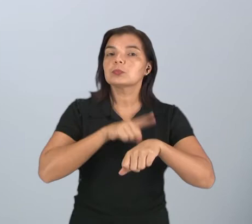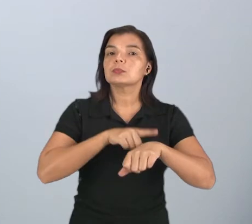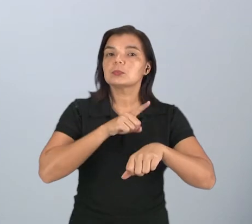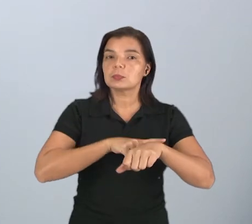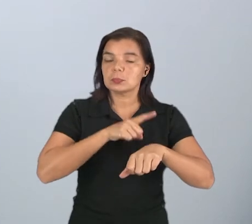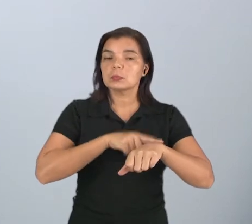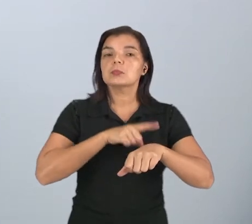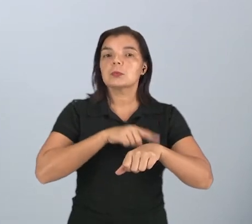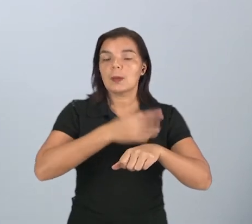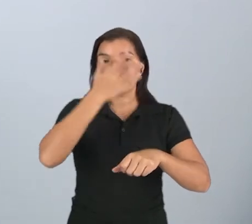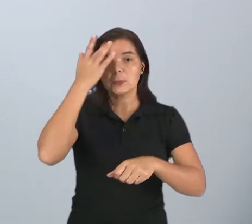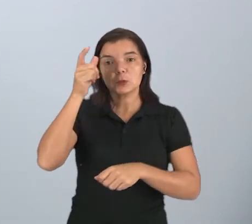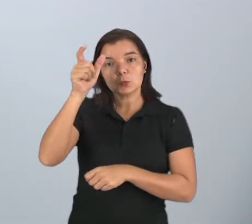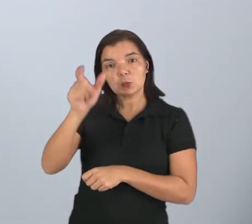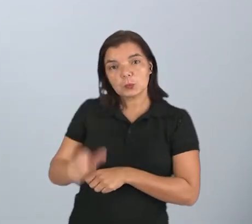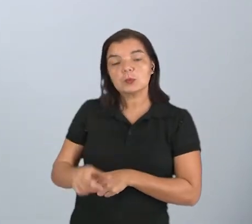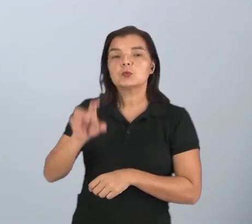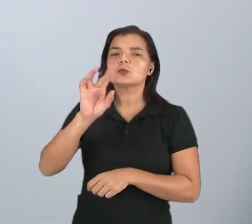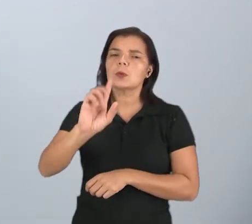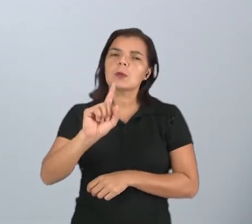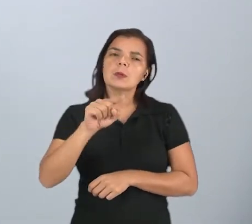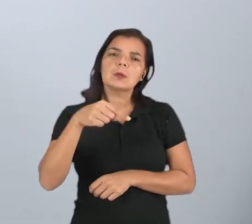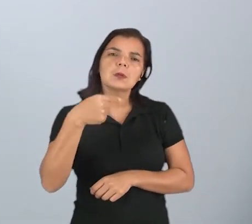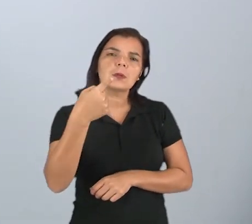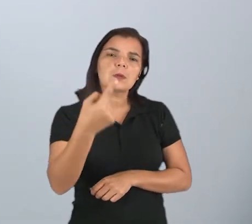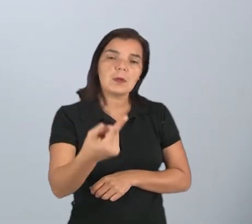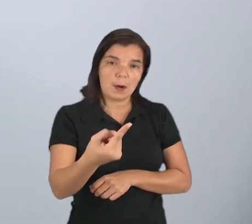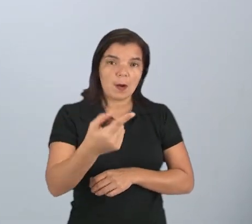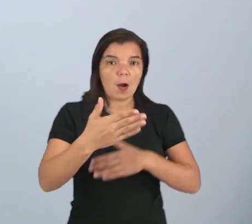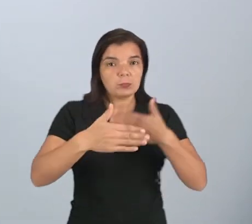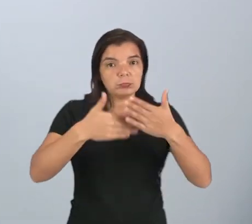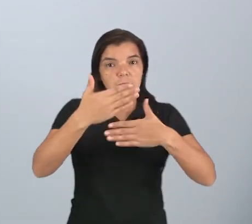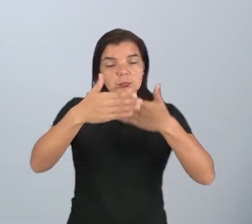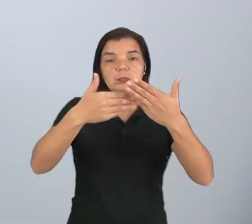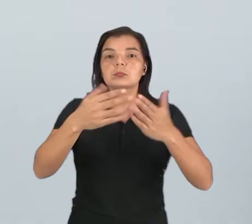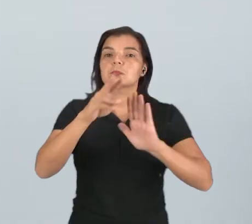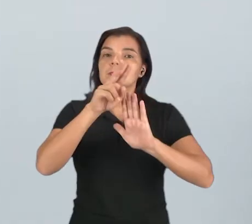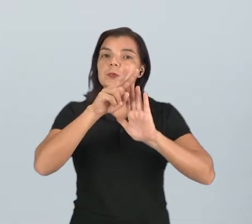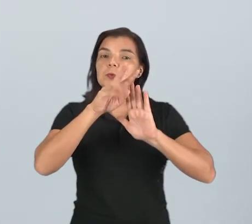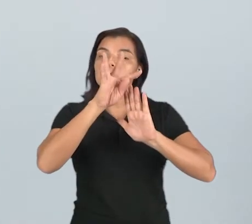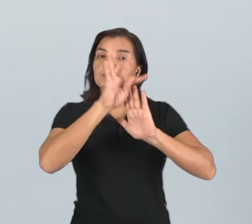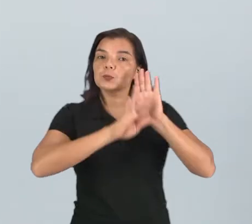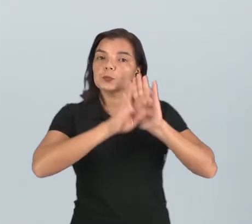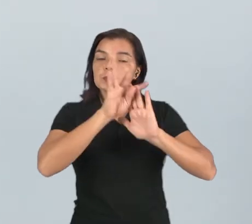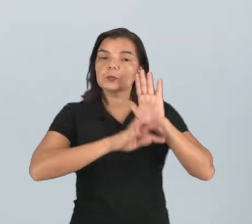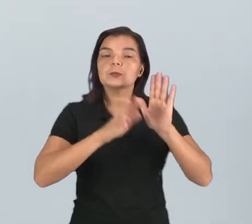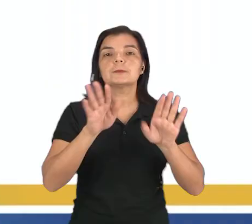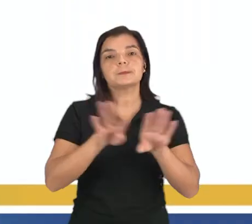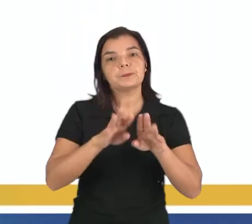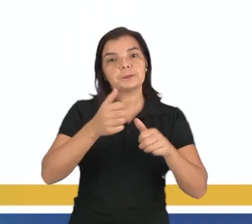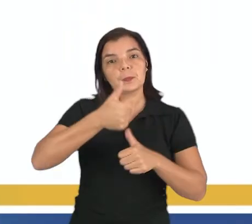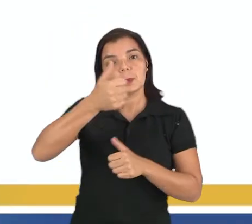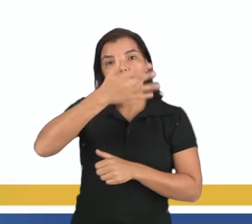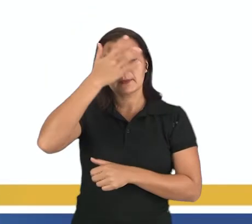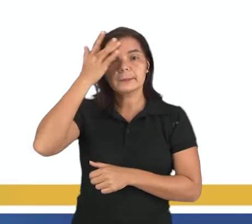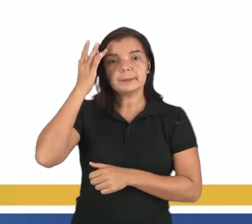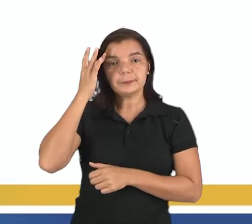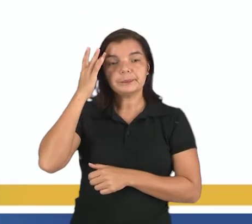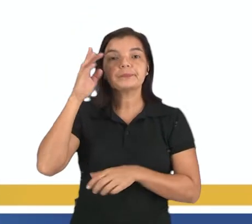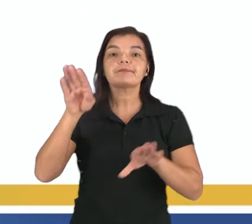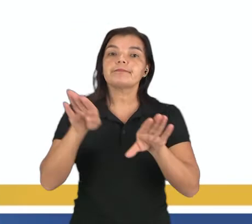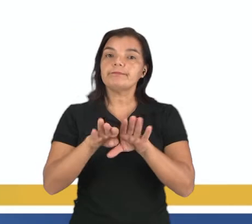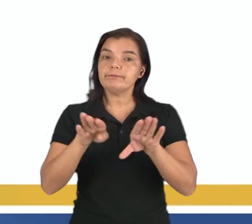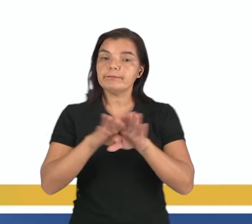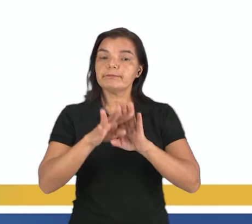tempo, trazendo os personagens e só a partir daí que ela desenvolve a história. Os fatos são narrados em primeira pessoa, logo